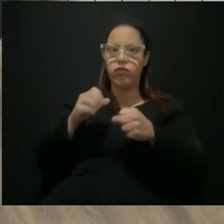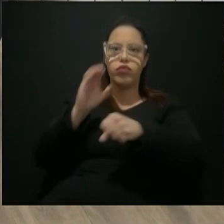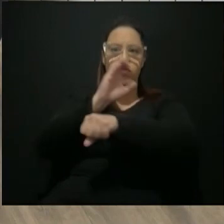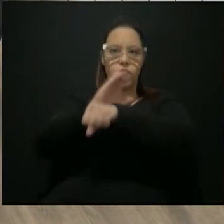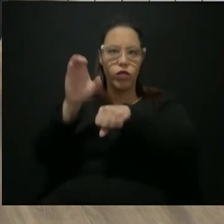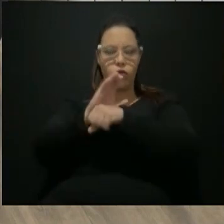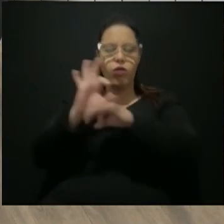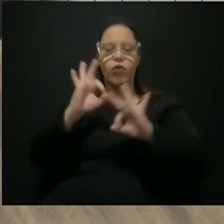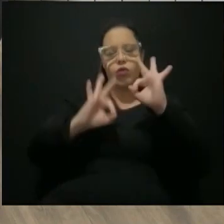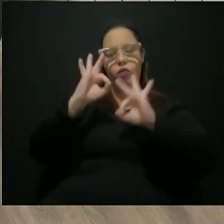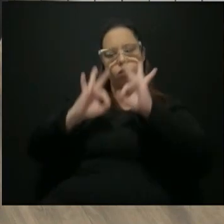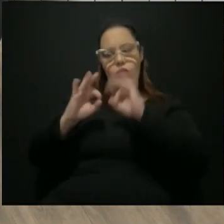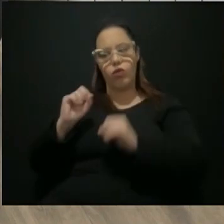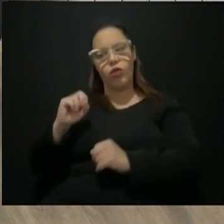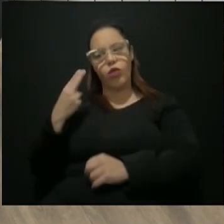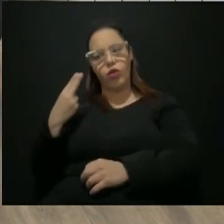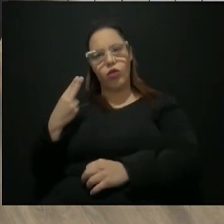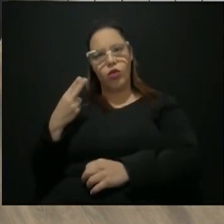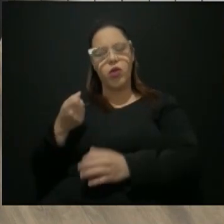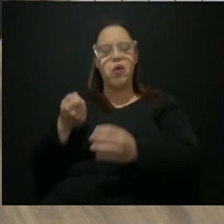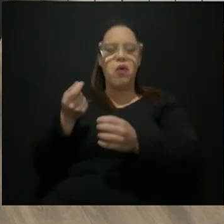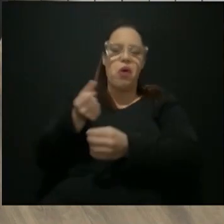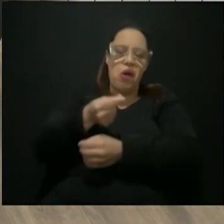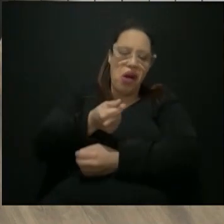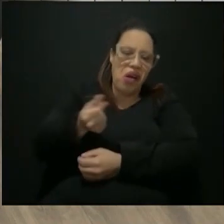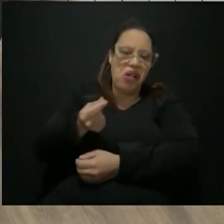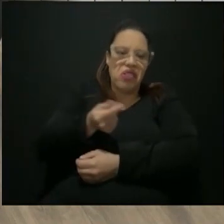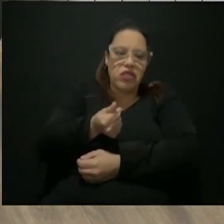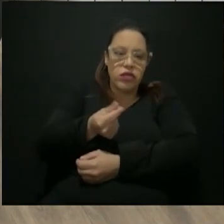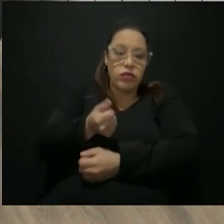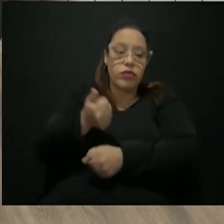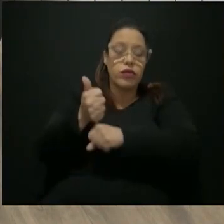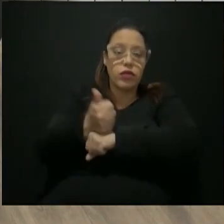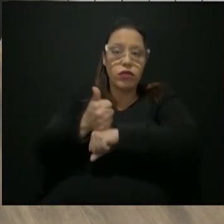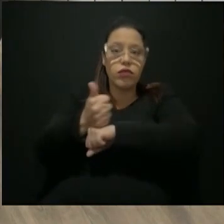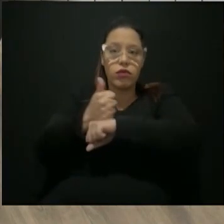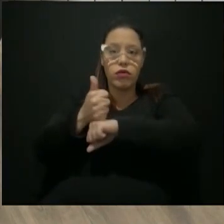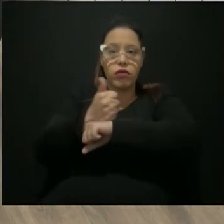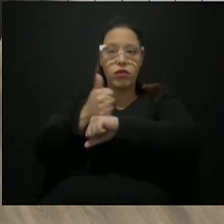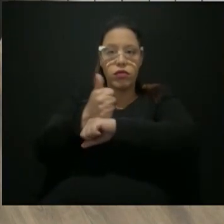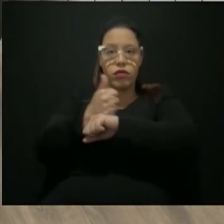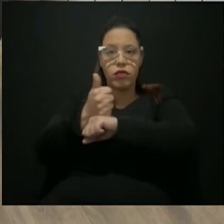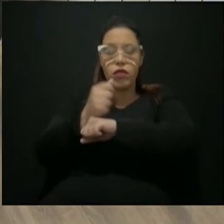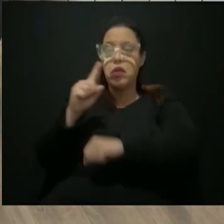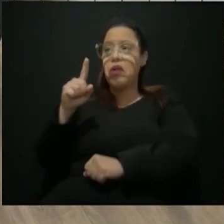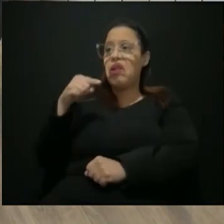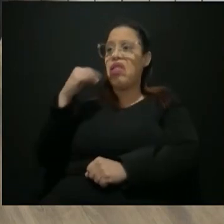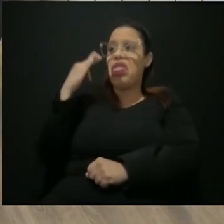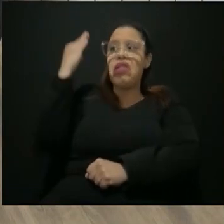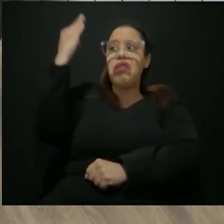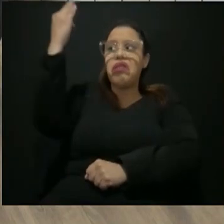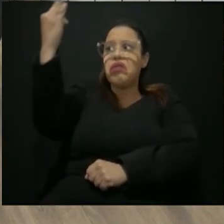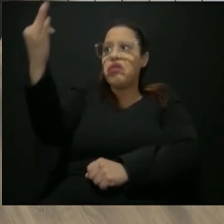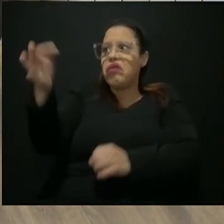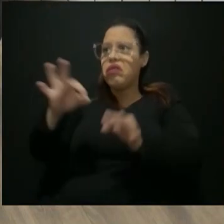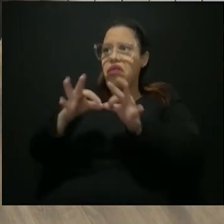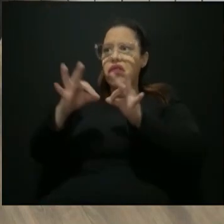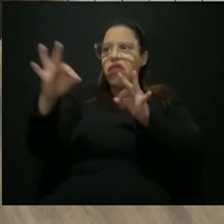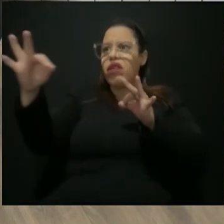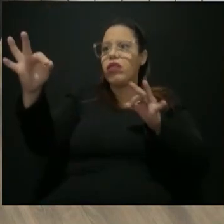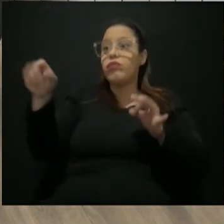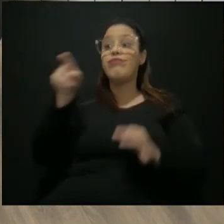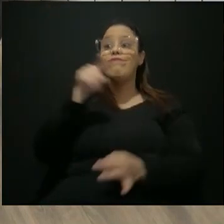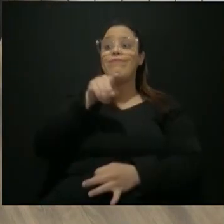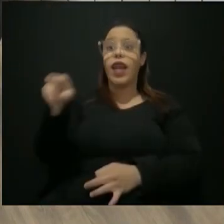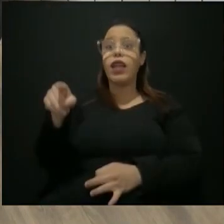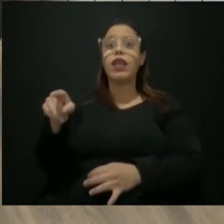ou investindo nessa função, num futuro não tão distante, elas também estarão idosas. E aí,